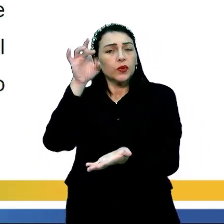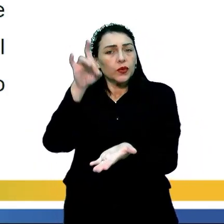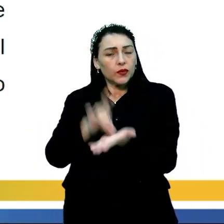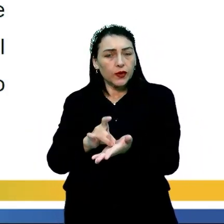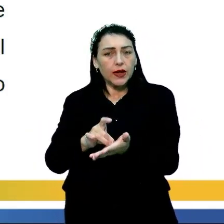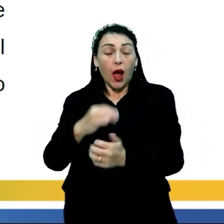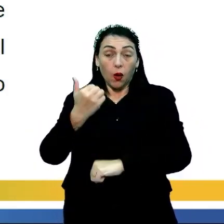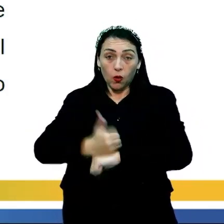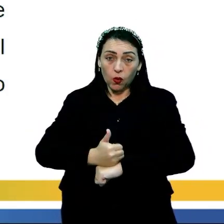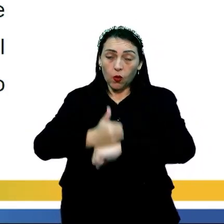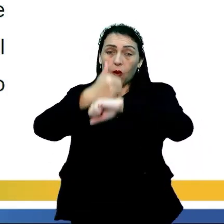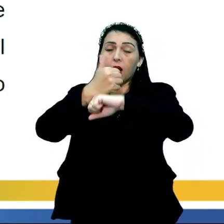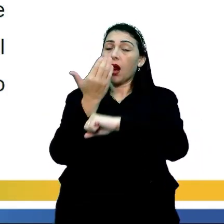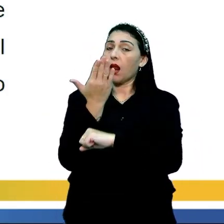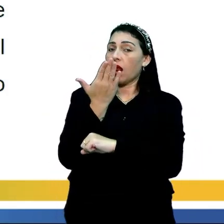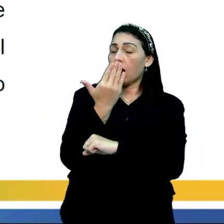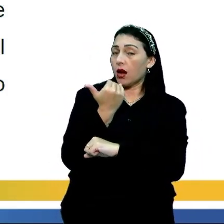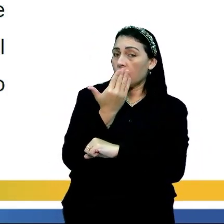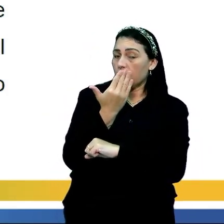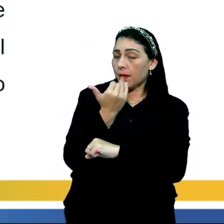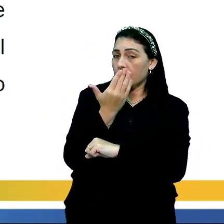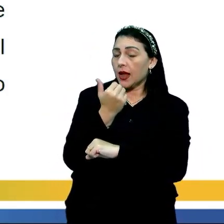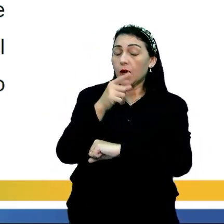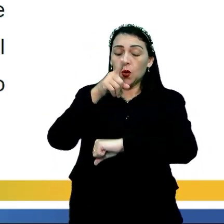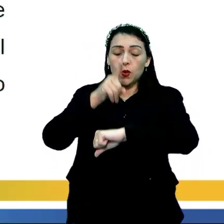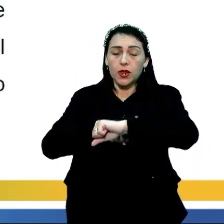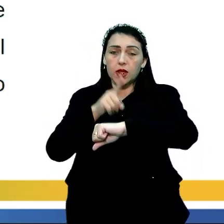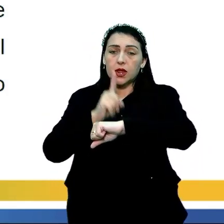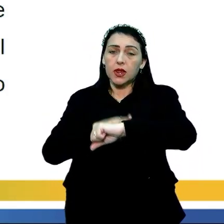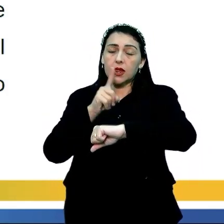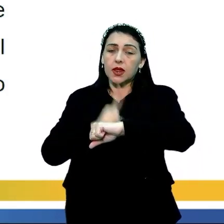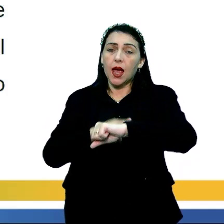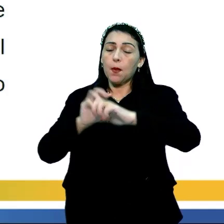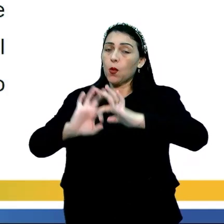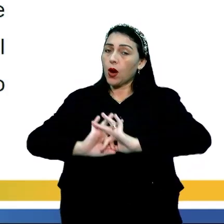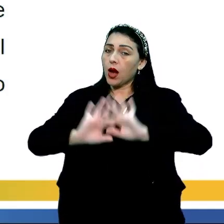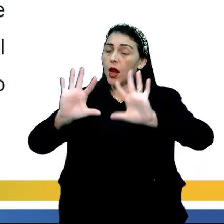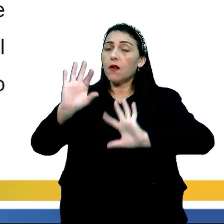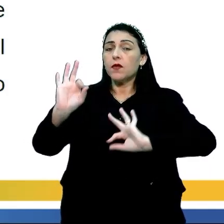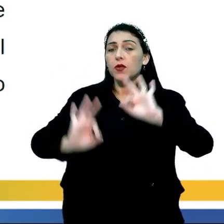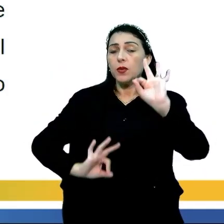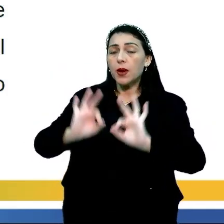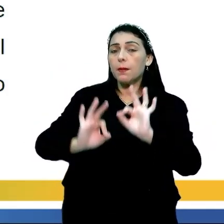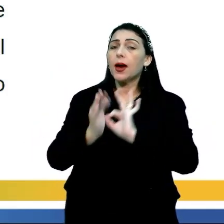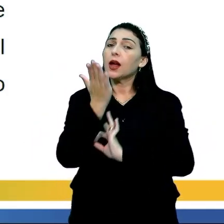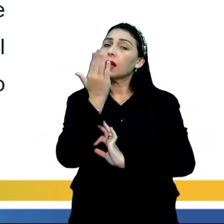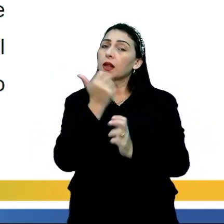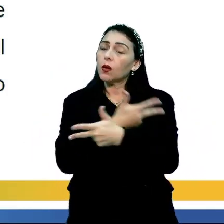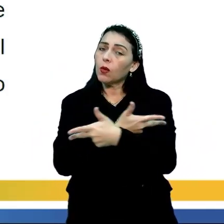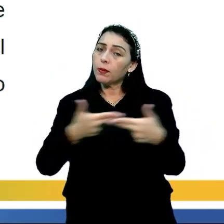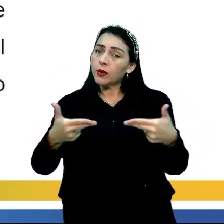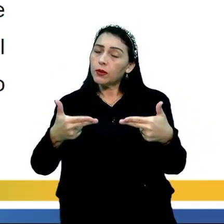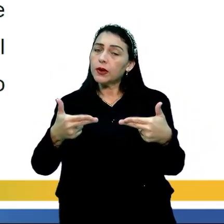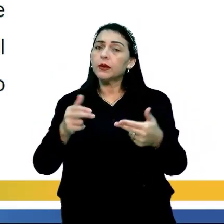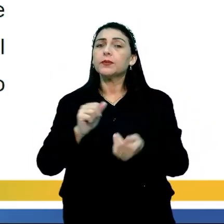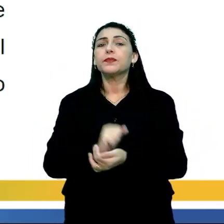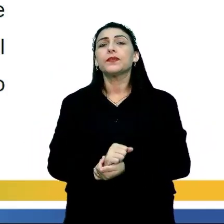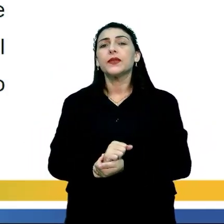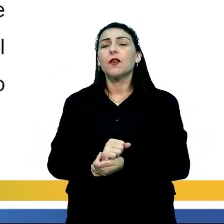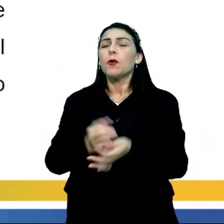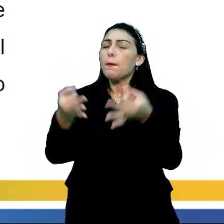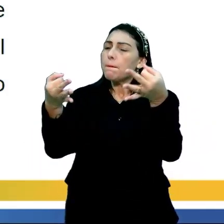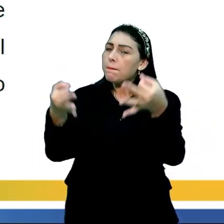a qualidade da alimentação e o tempo disponível de preparo dos alimentos. Bingo! Eu